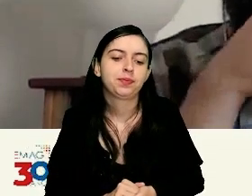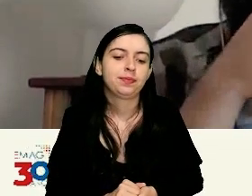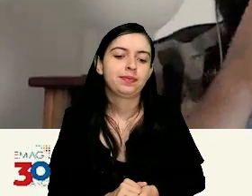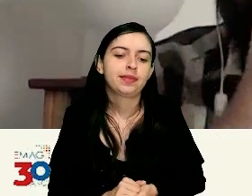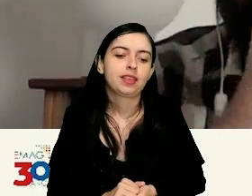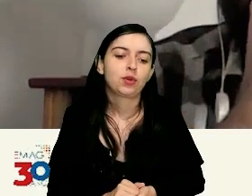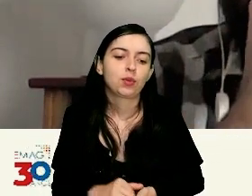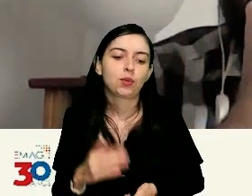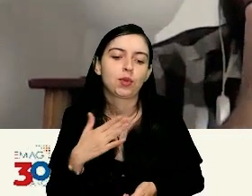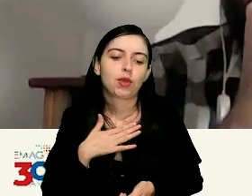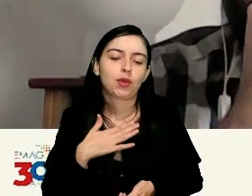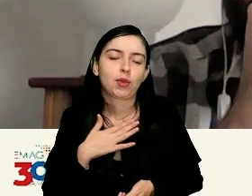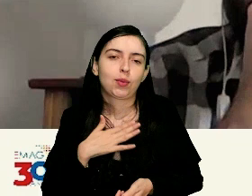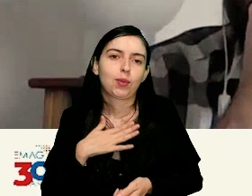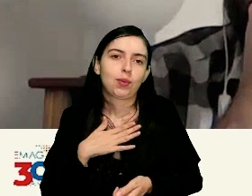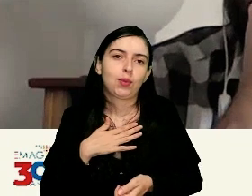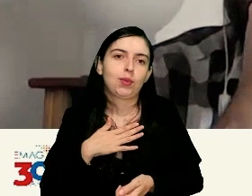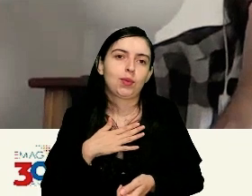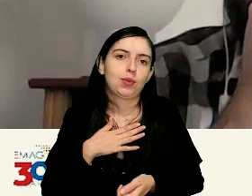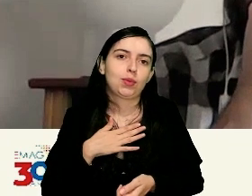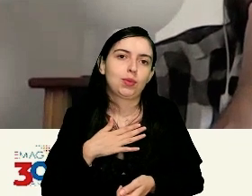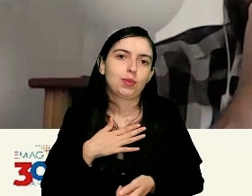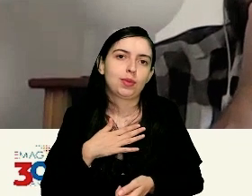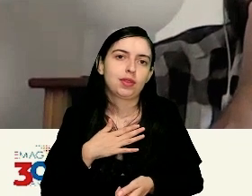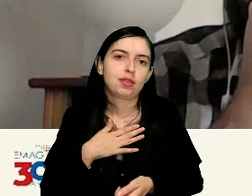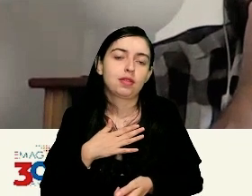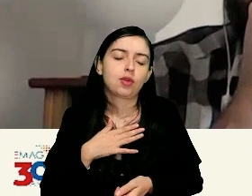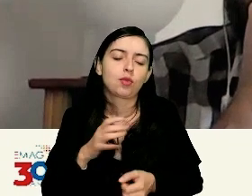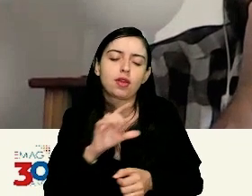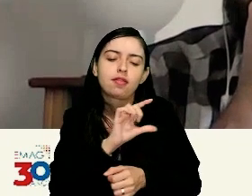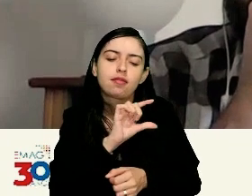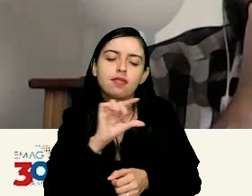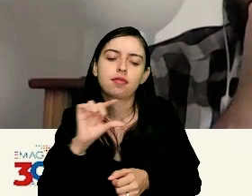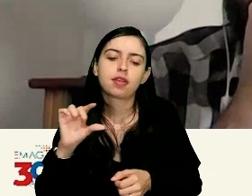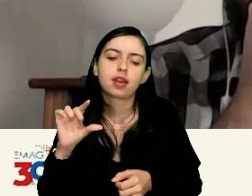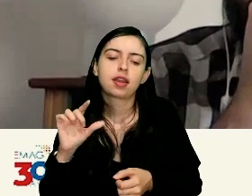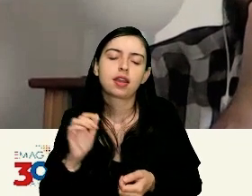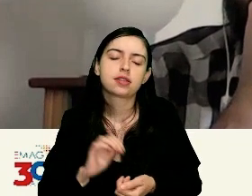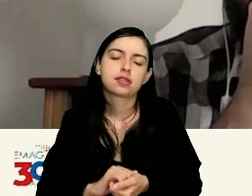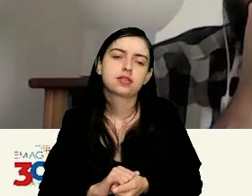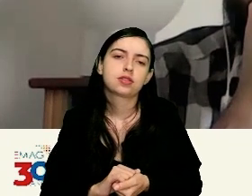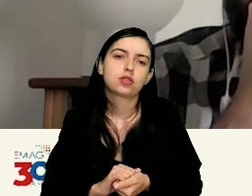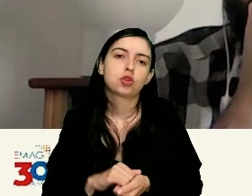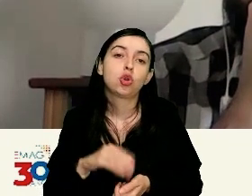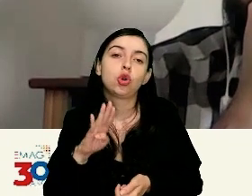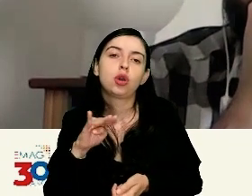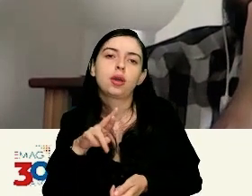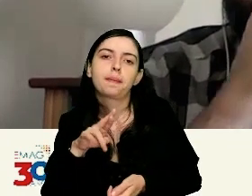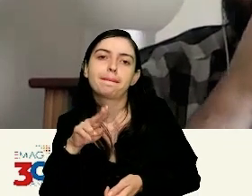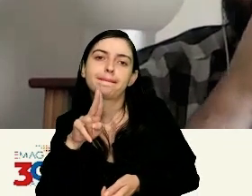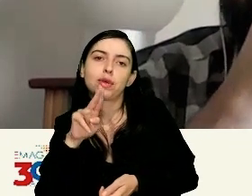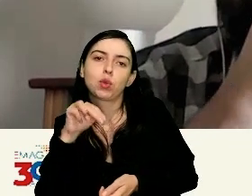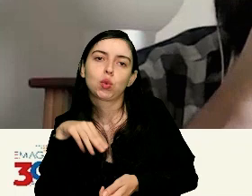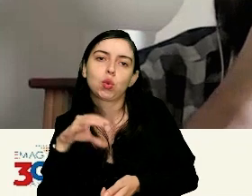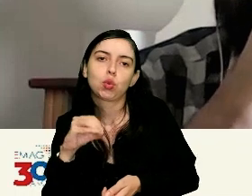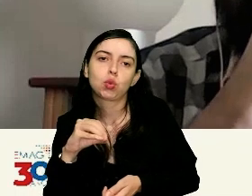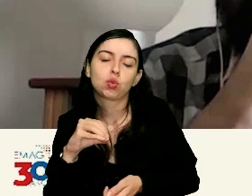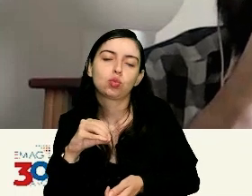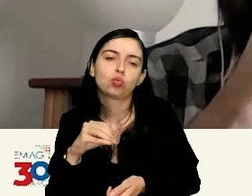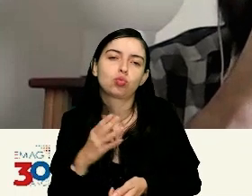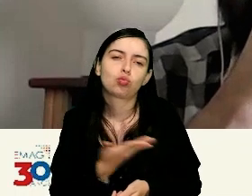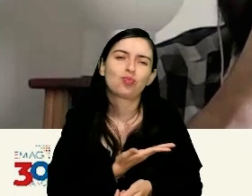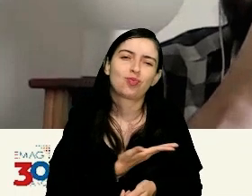Eu tem uma frase que o Bruno Vilas Boas, que é um cara que eu gosto muito, ele